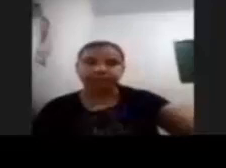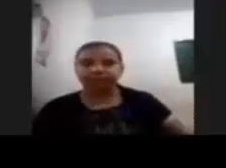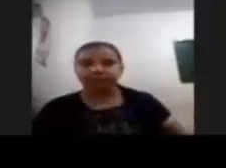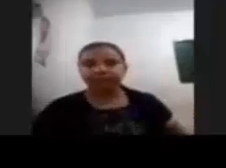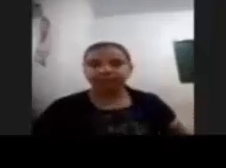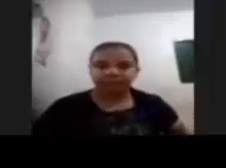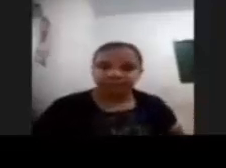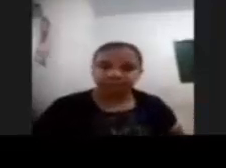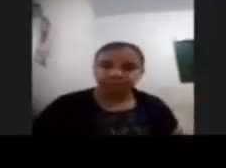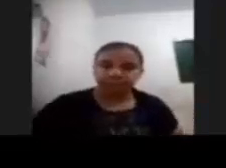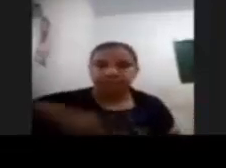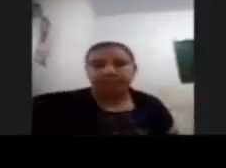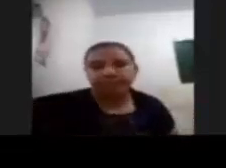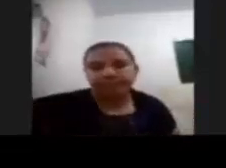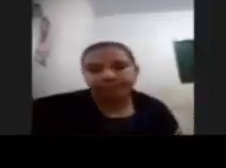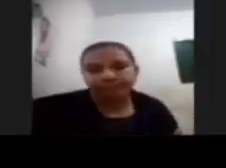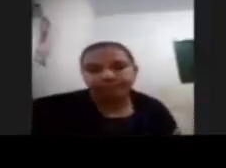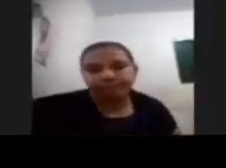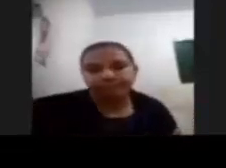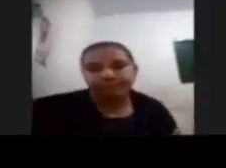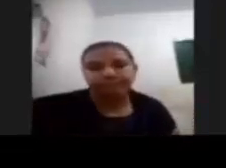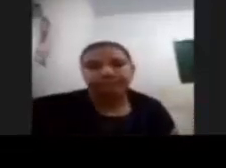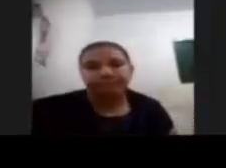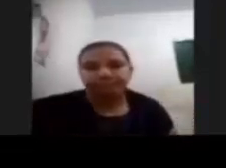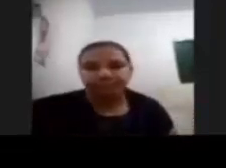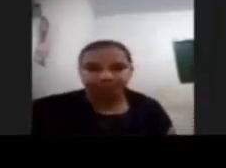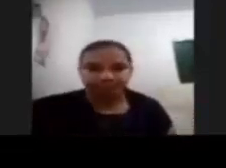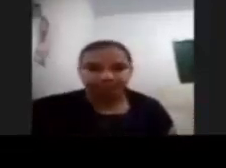Nós vamos estudar agora esse texto aqui.